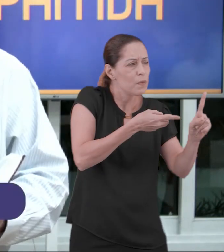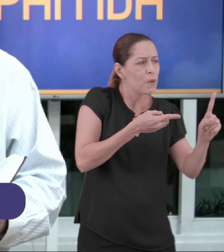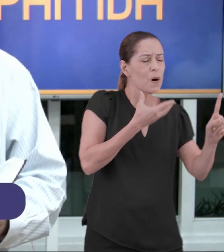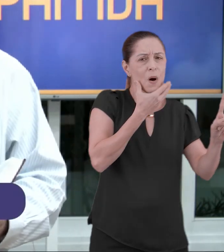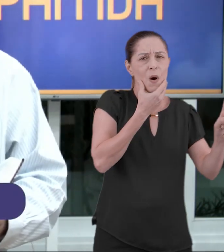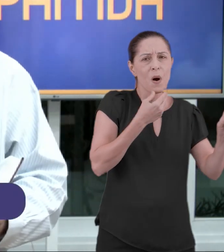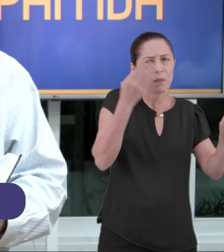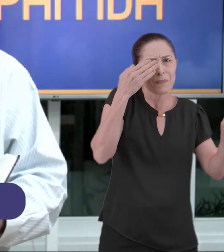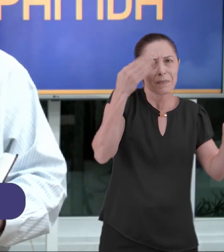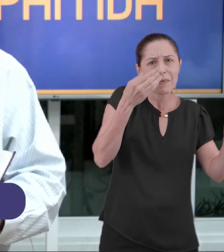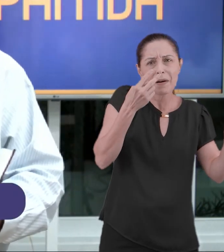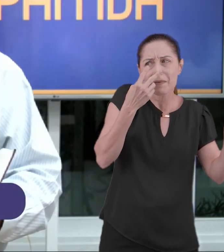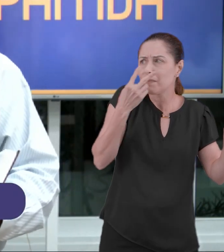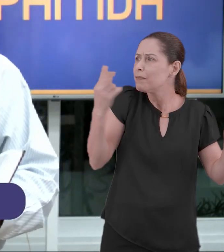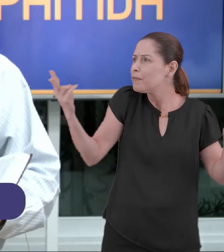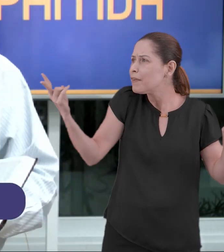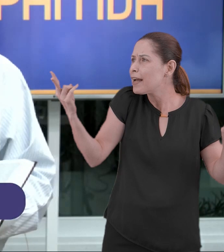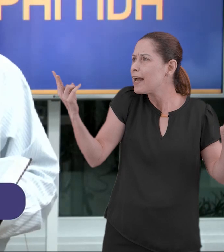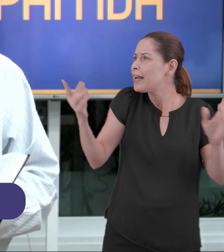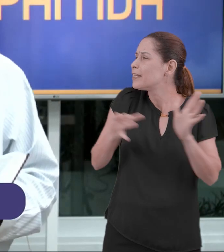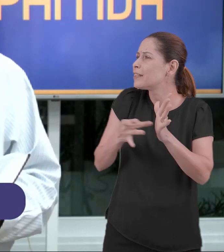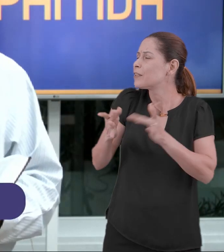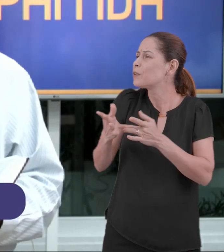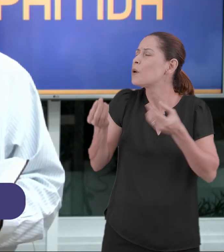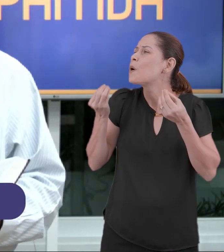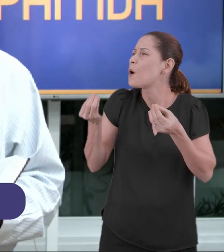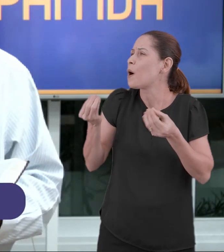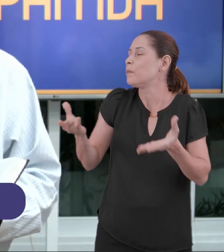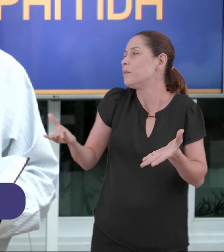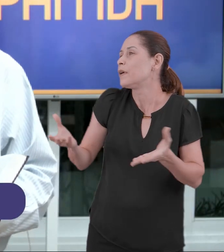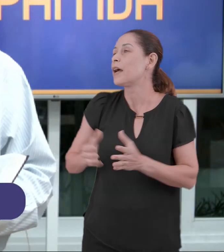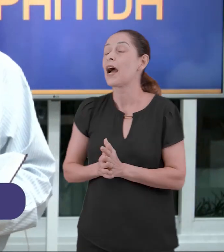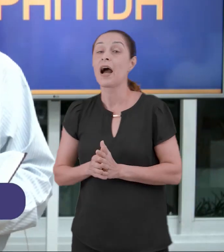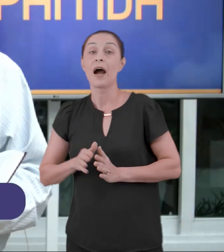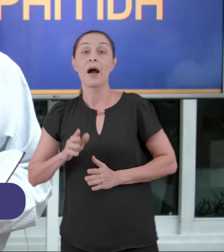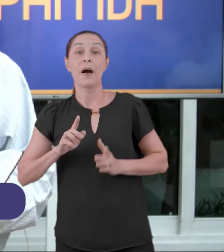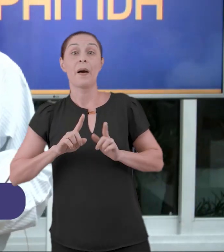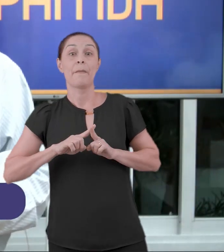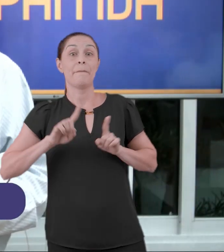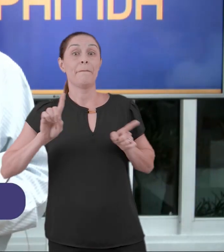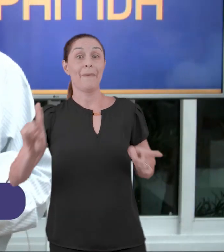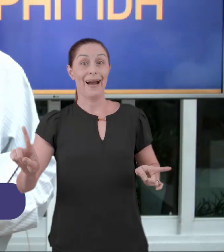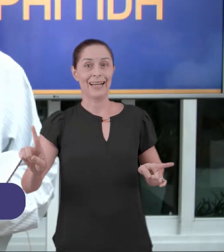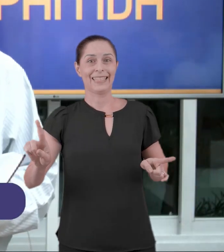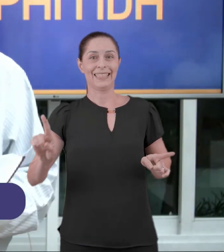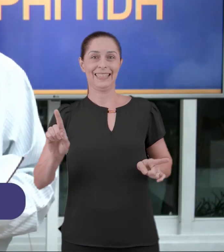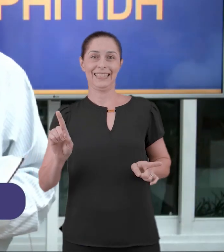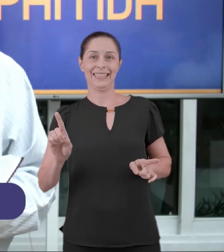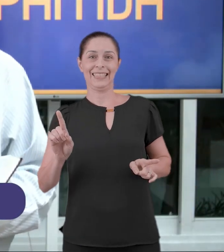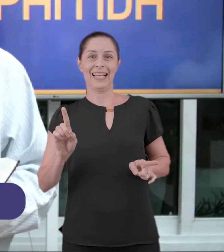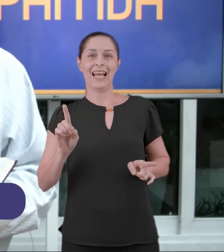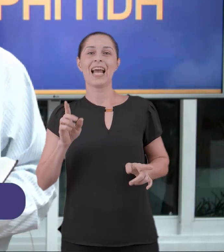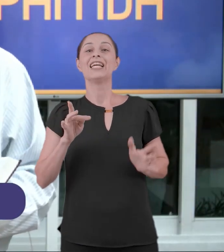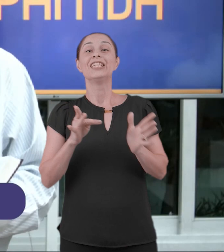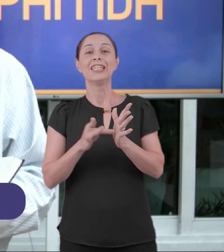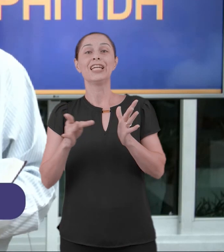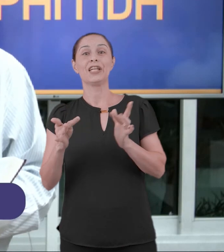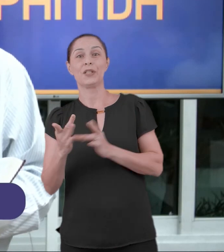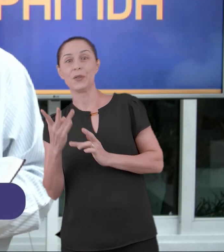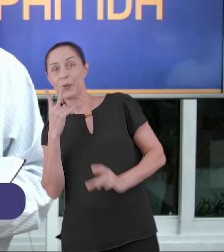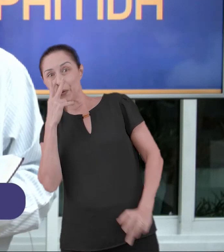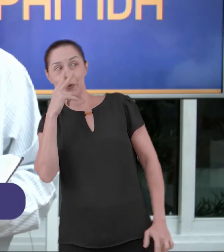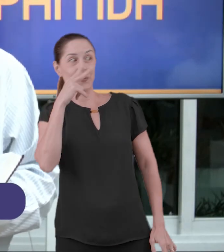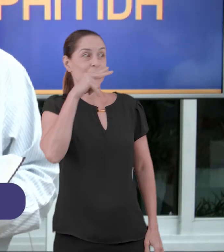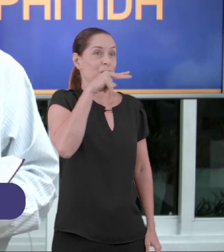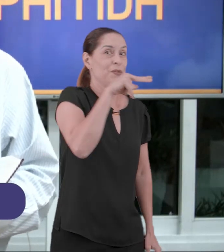E o texto nos diz que Jesus viu um homem. E esse ver aqui, esse verbo, não